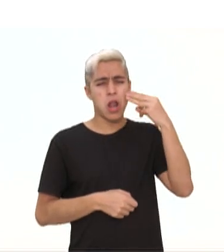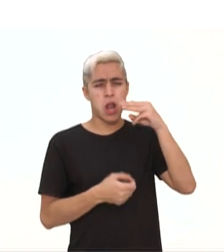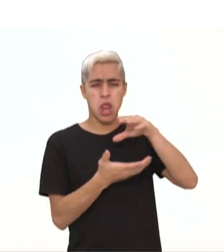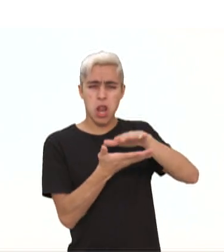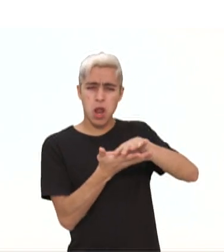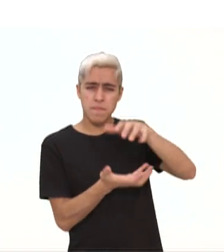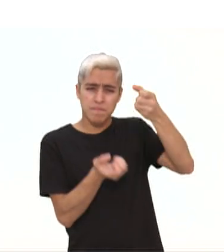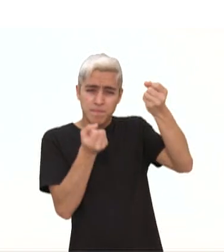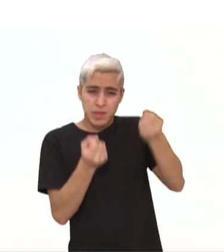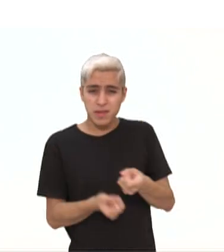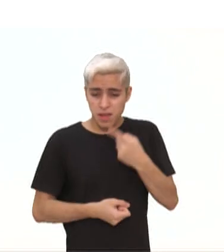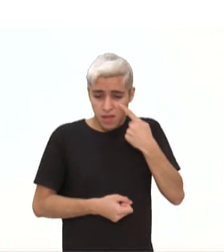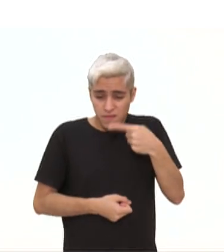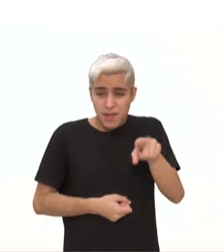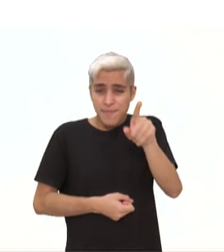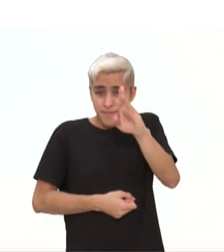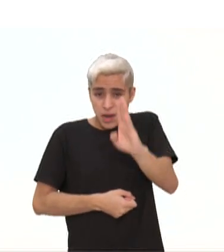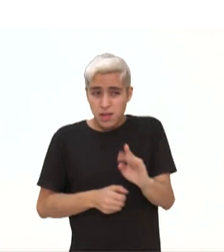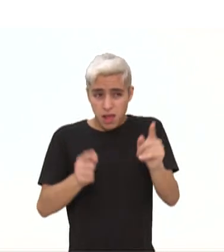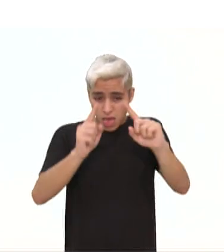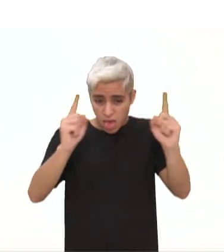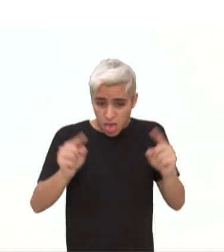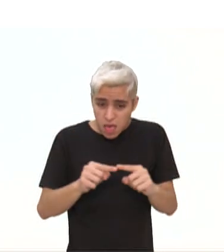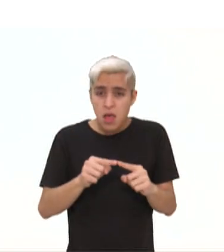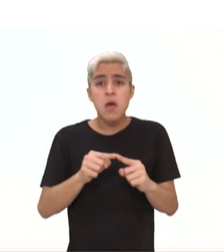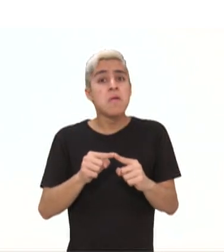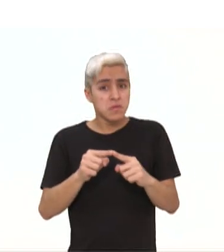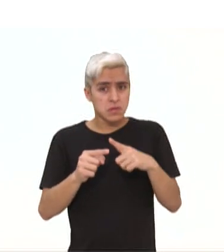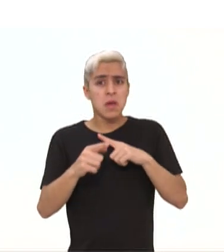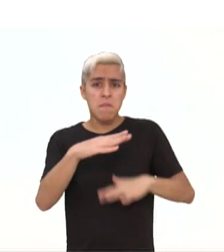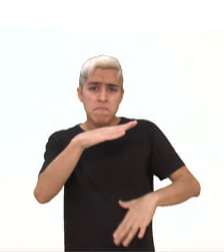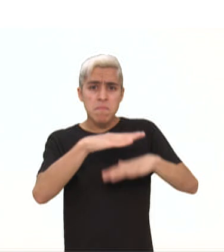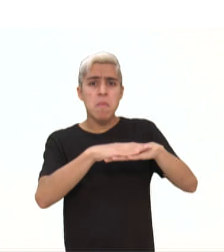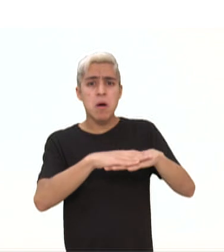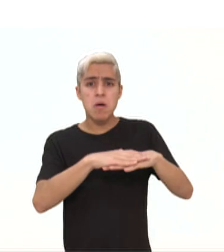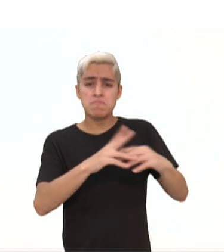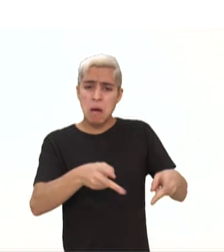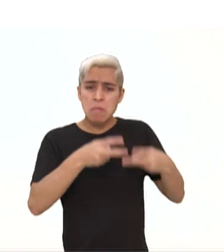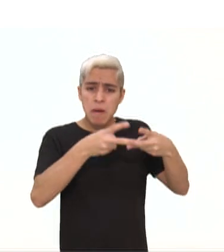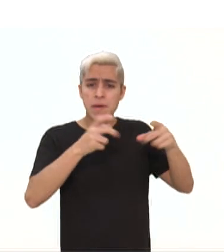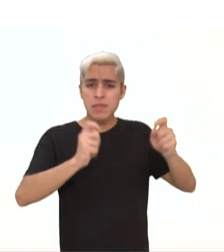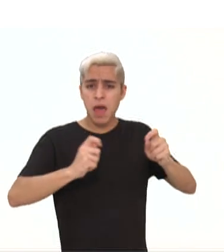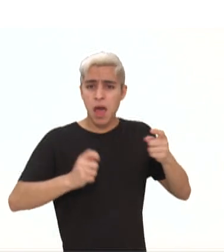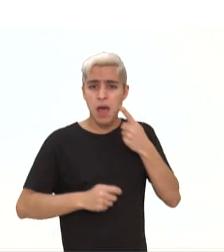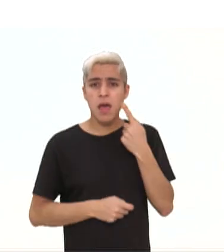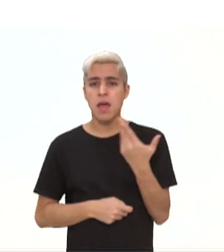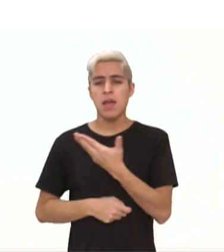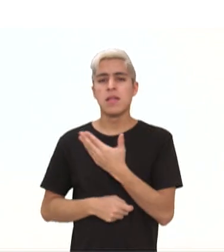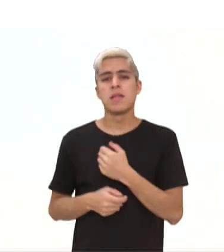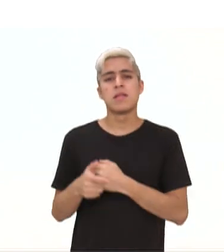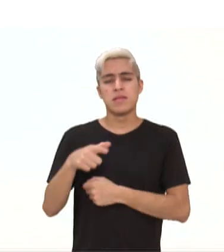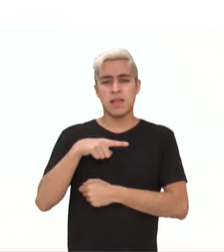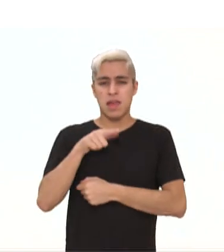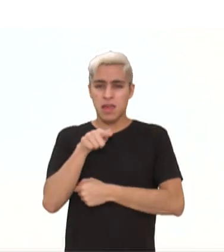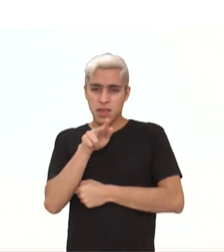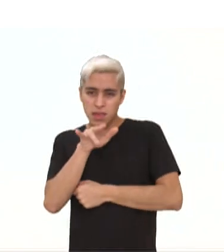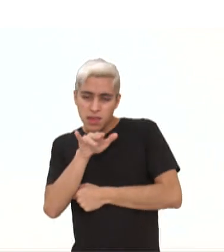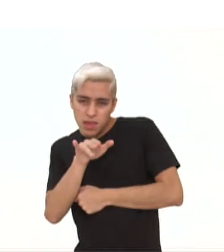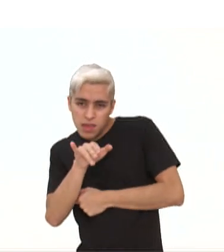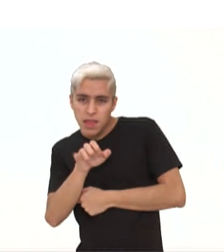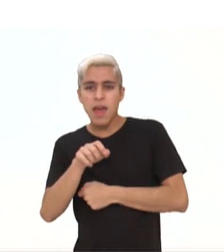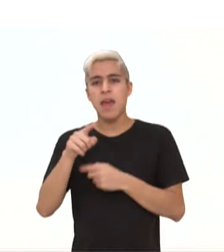Estão vendo que o Brasil está ali também como um grande produtor de bauxita? Aí nós vamos ter a Guiné, a